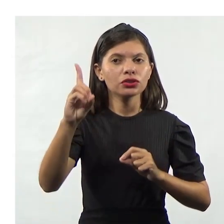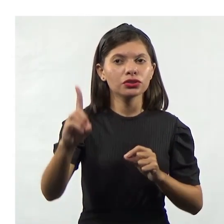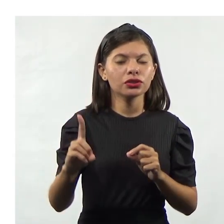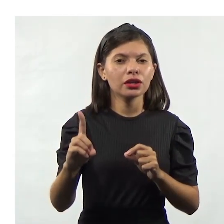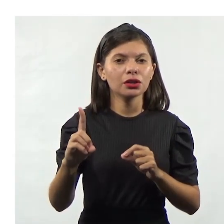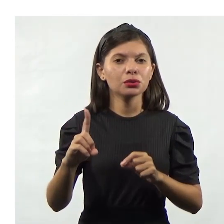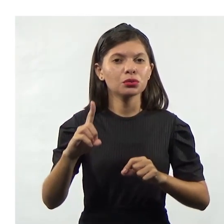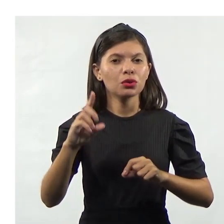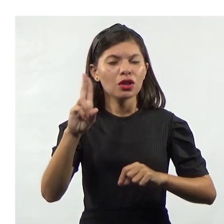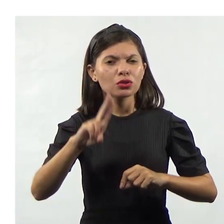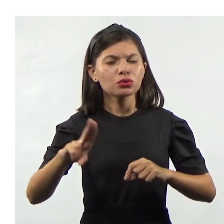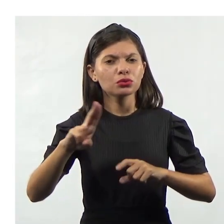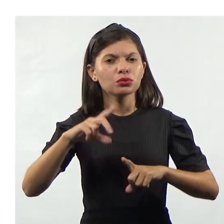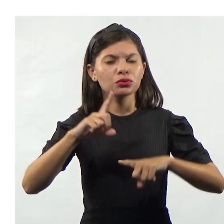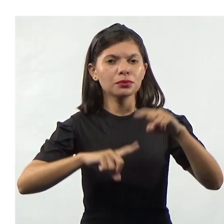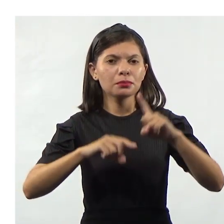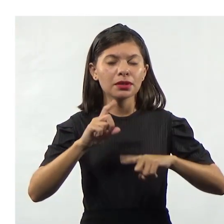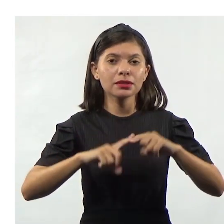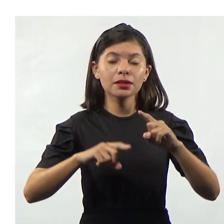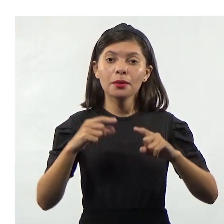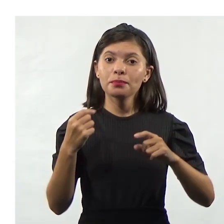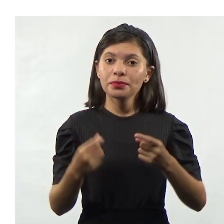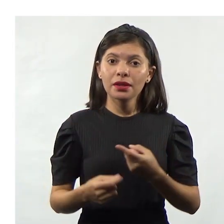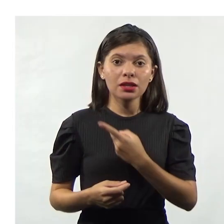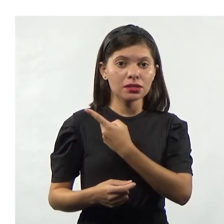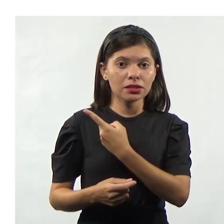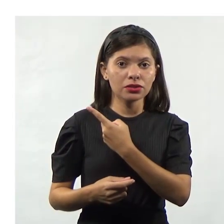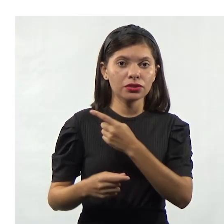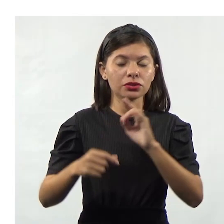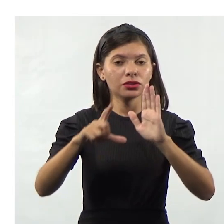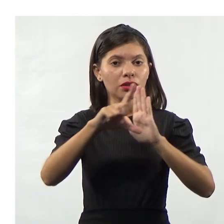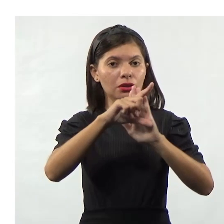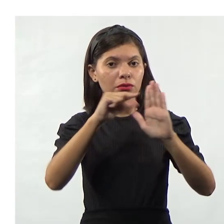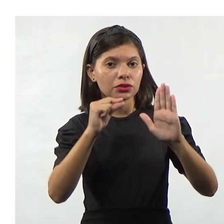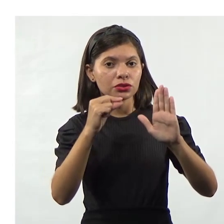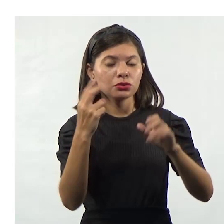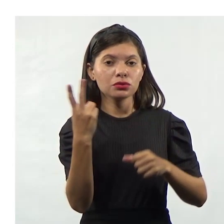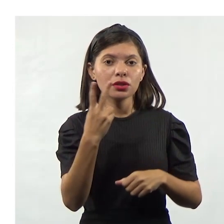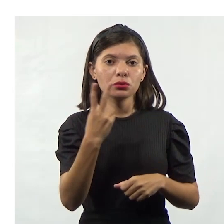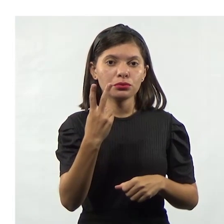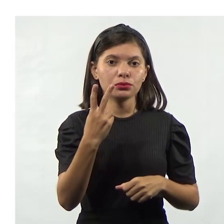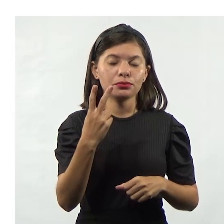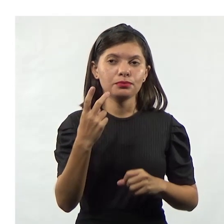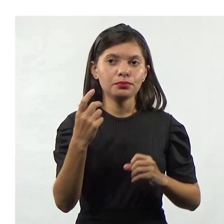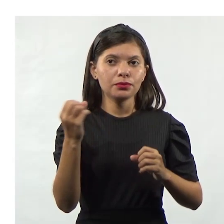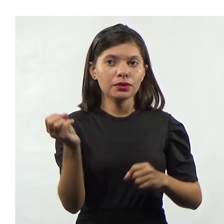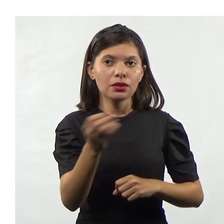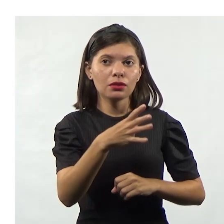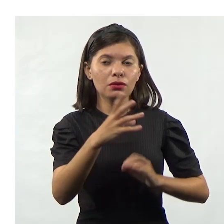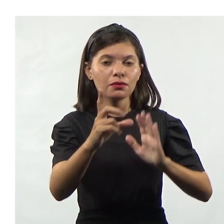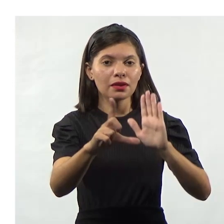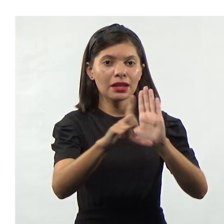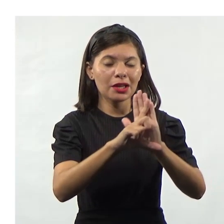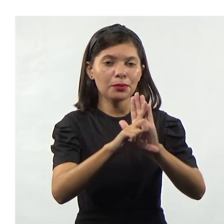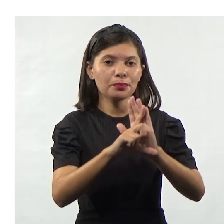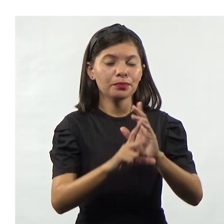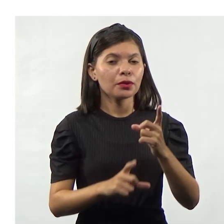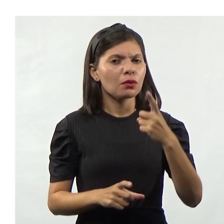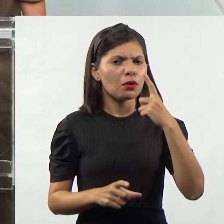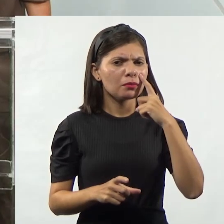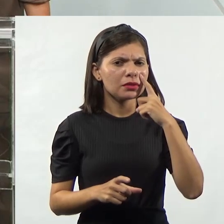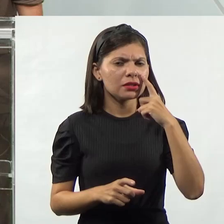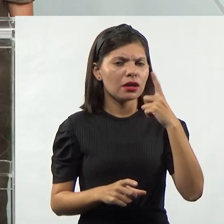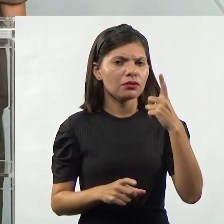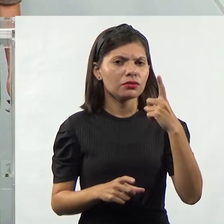concessão de direito real de uso de bens. Isso aqui, gente, é o artigo 2º da nova lei de licitações e contratos.